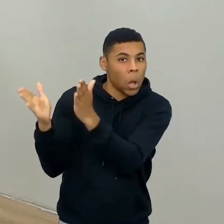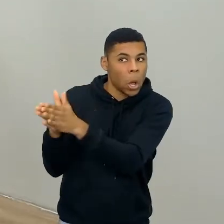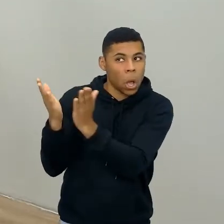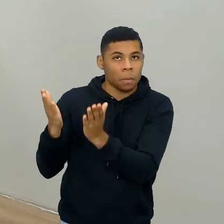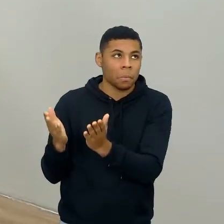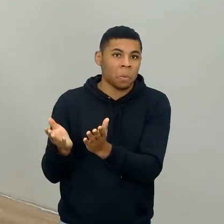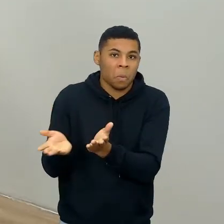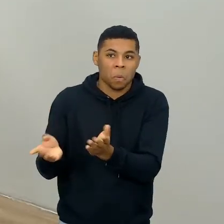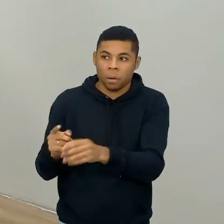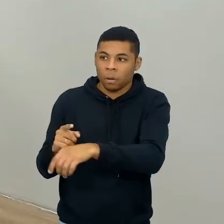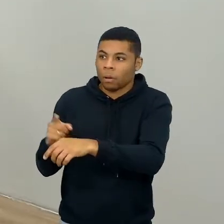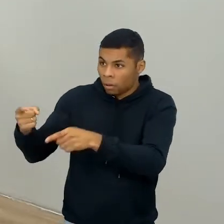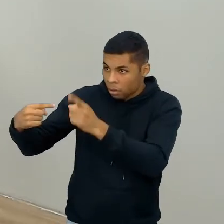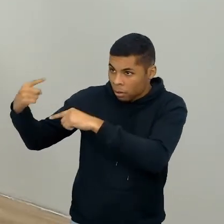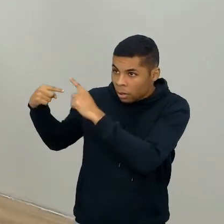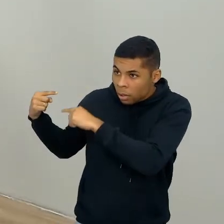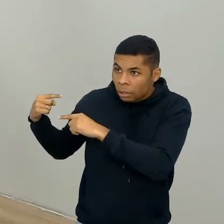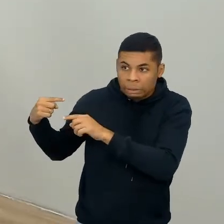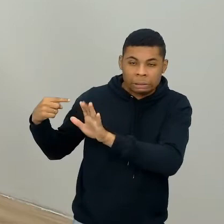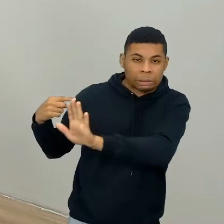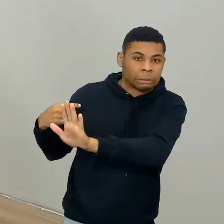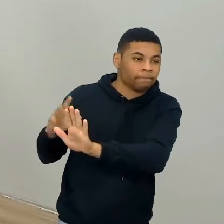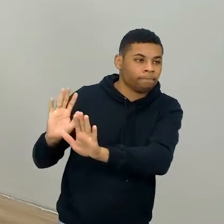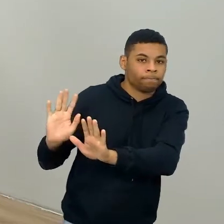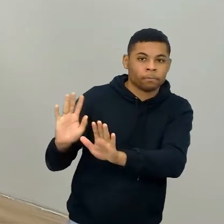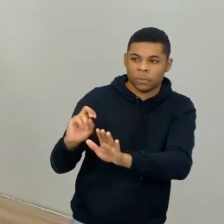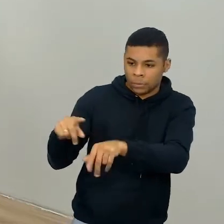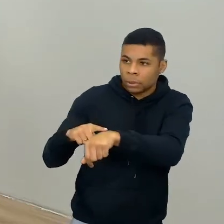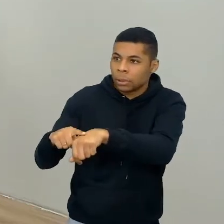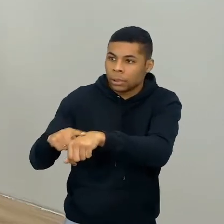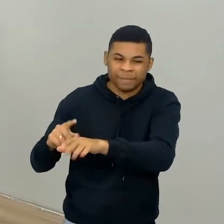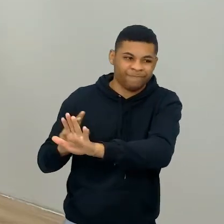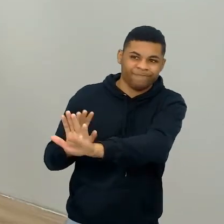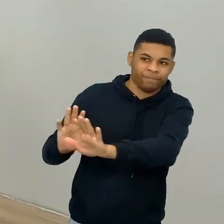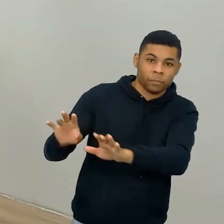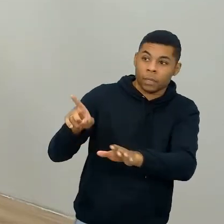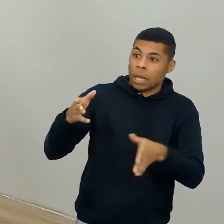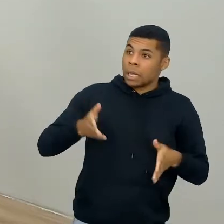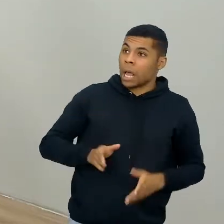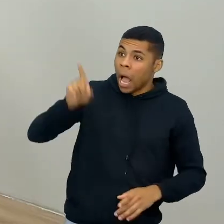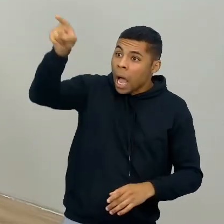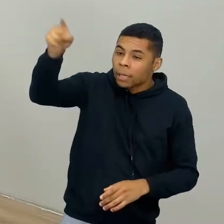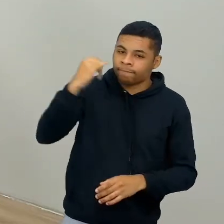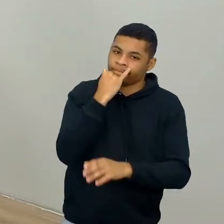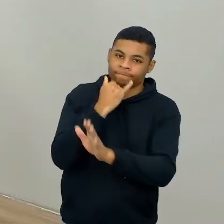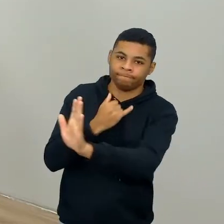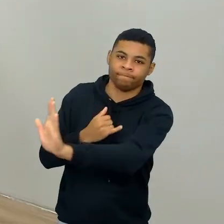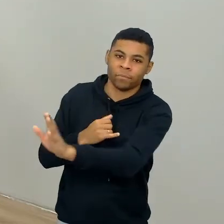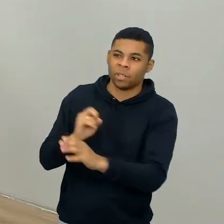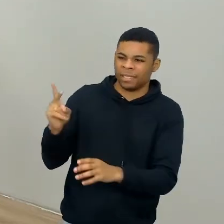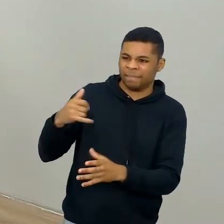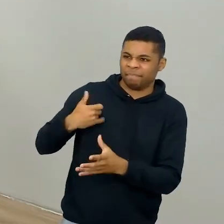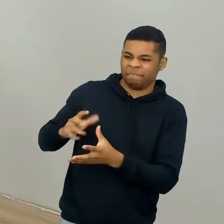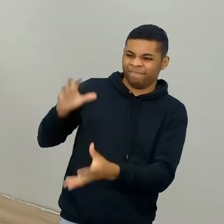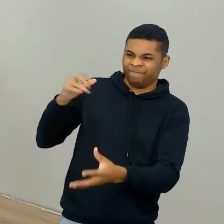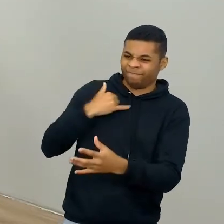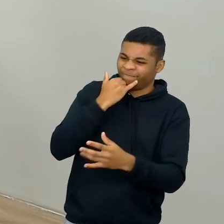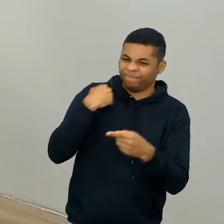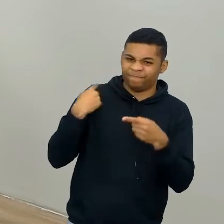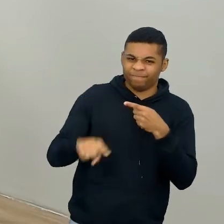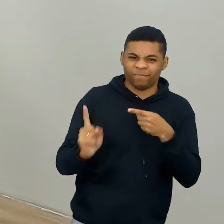uma etnia diferente, se ela tiver uma nacionalidade diferente, se ela tiver uma idade diferente.